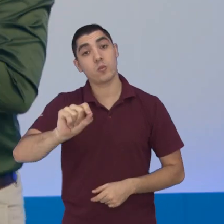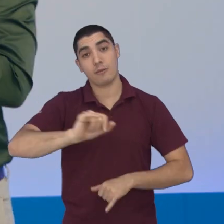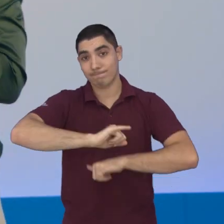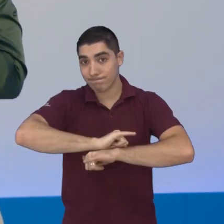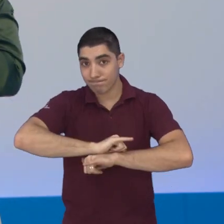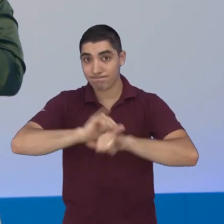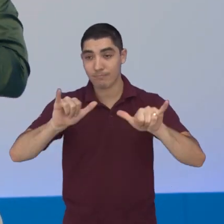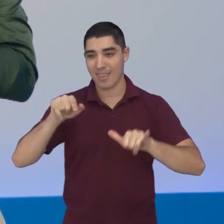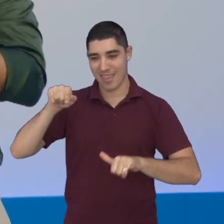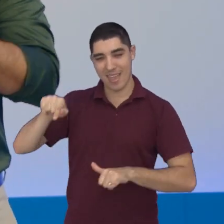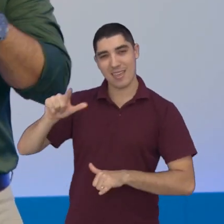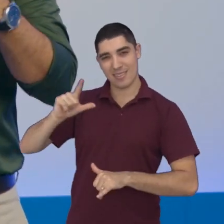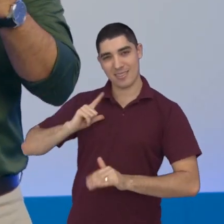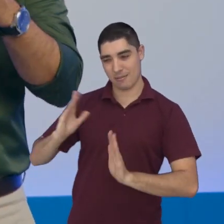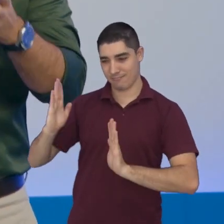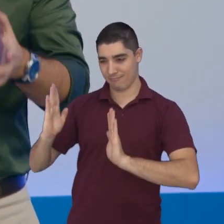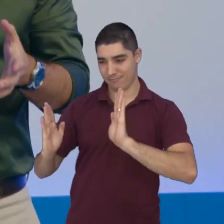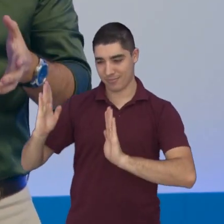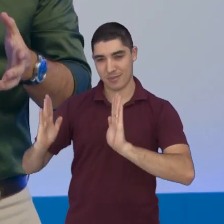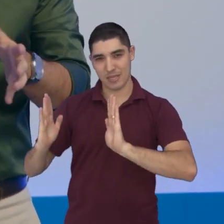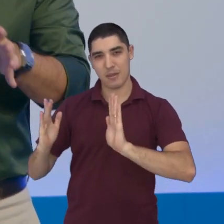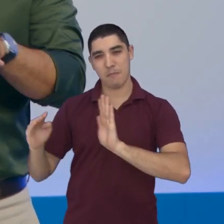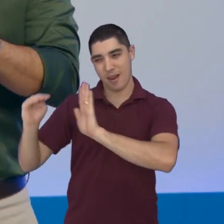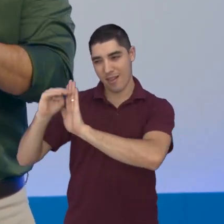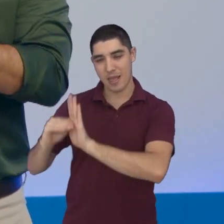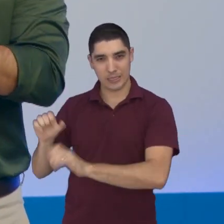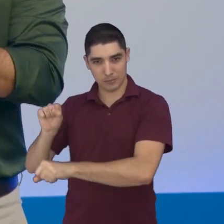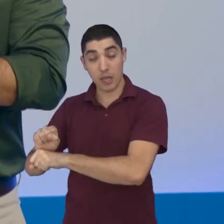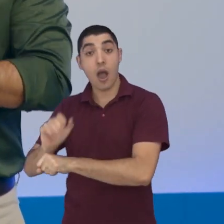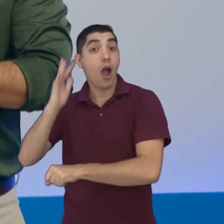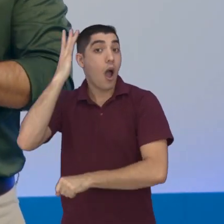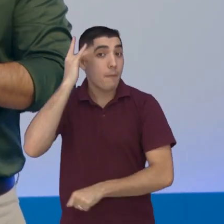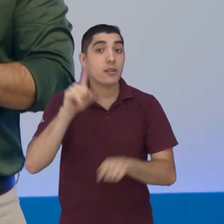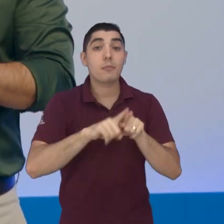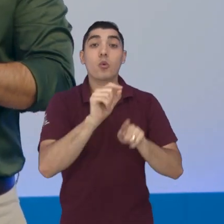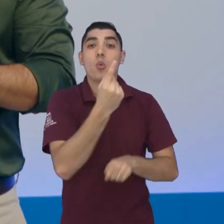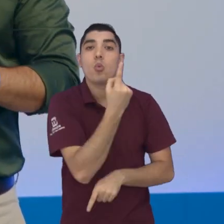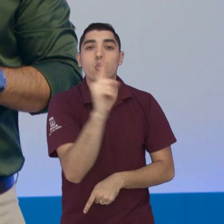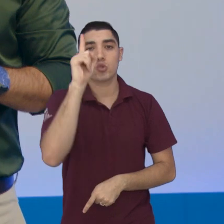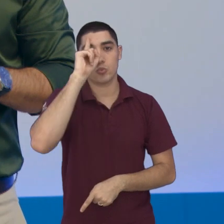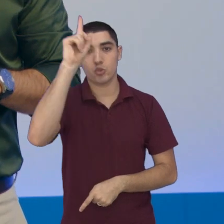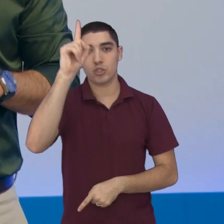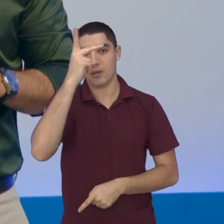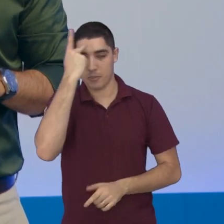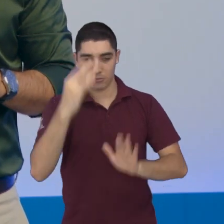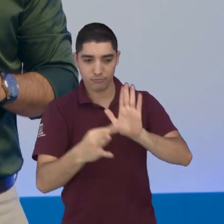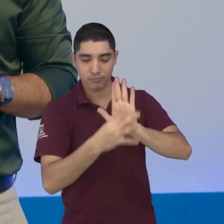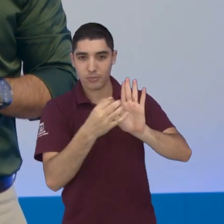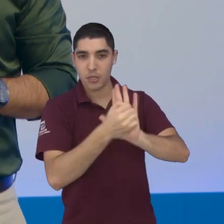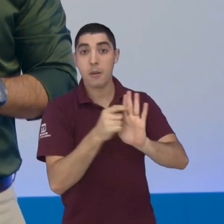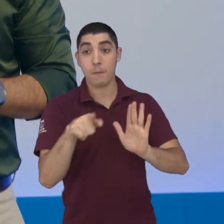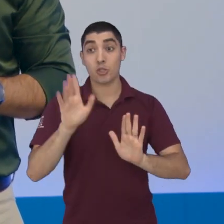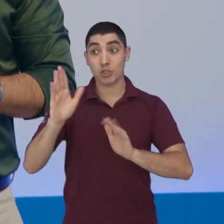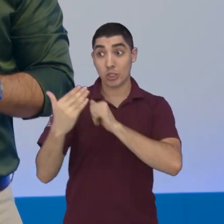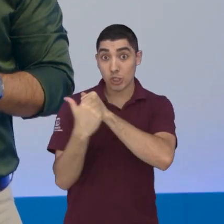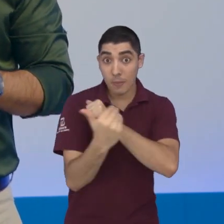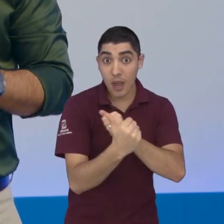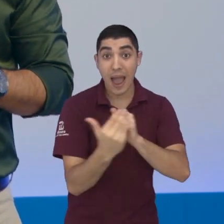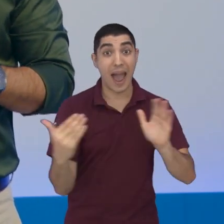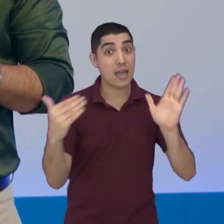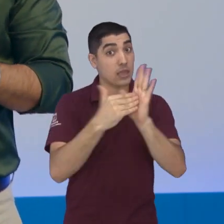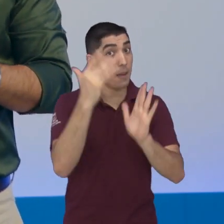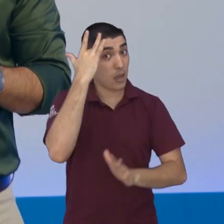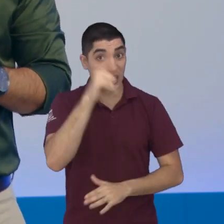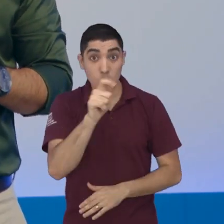obrigado bom pessoal eu reforço também que além do prazo de inscrição na lista de espera amanhã também termina o período de matrícula dos